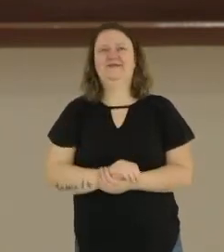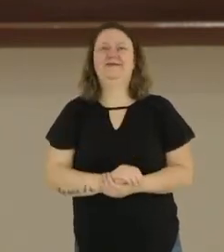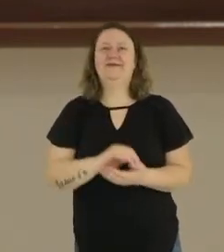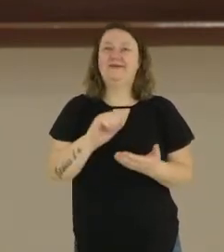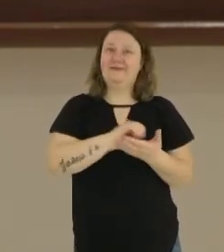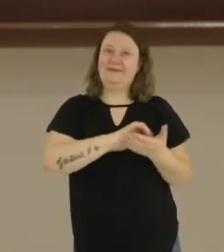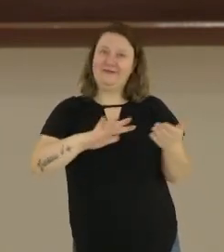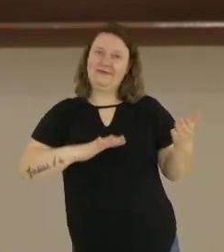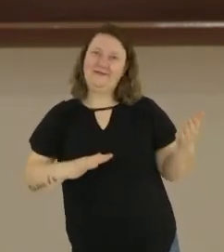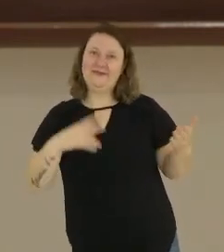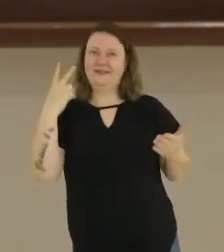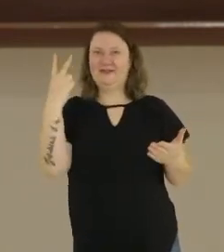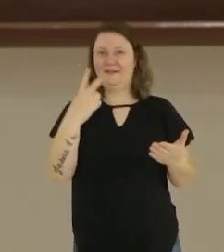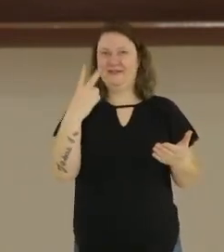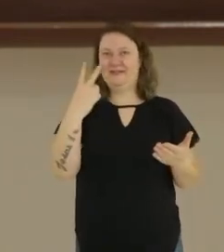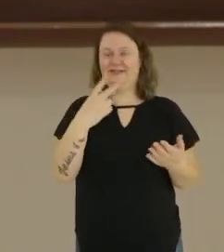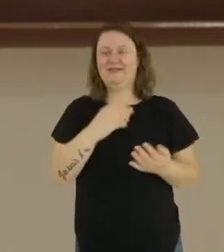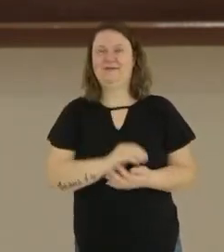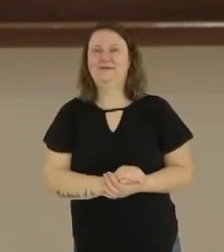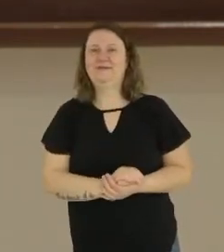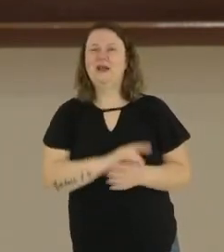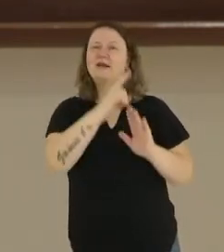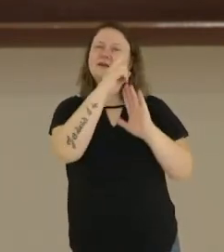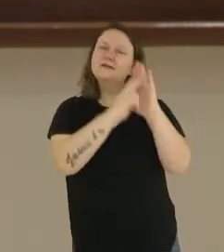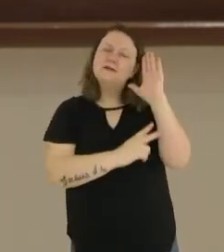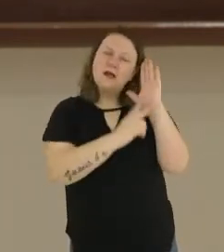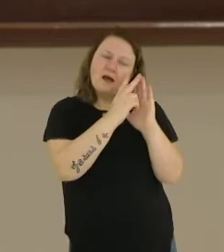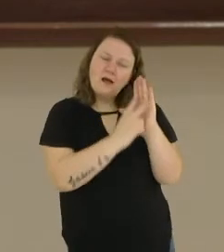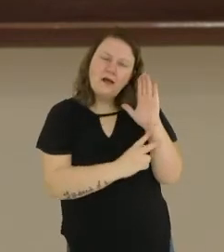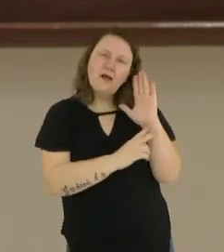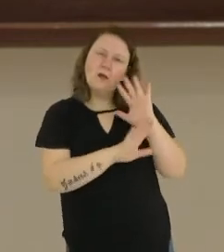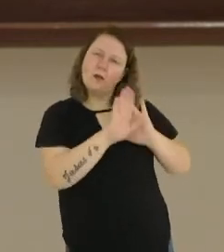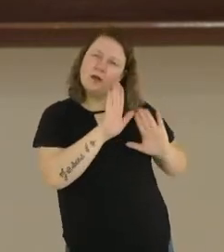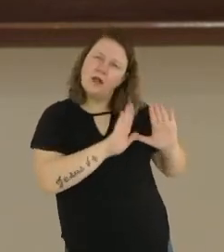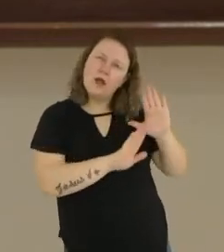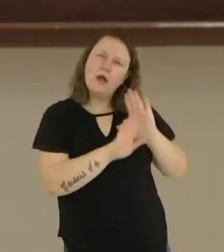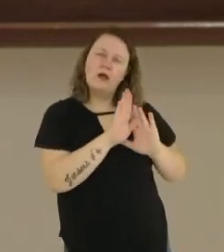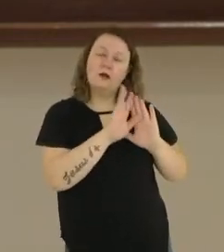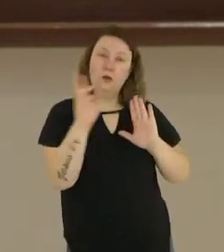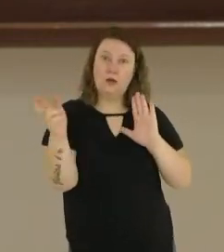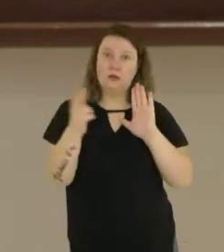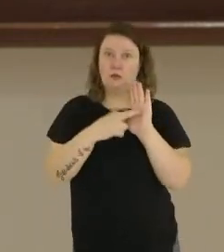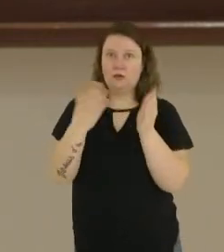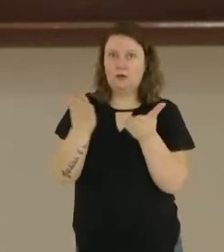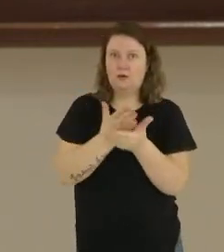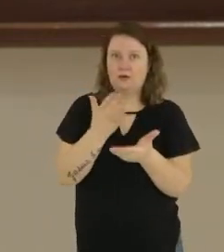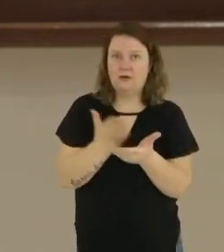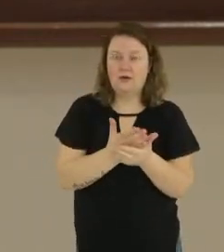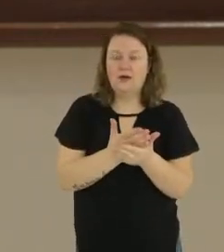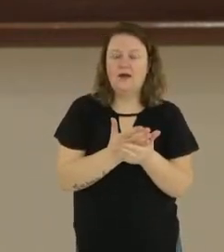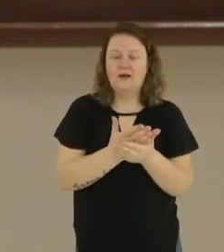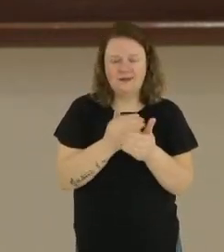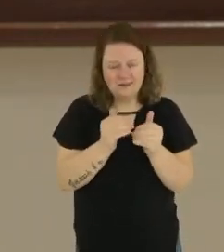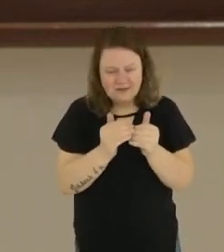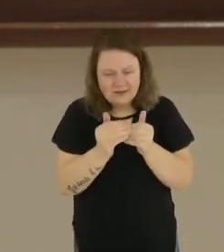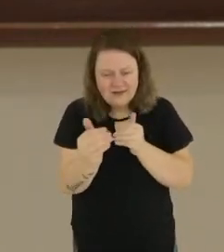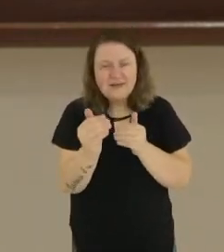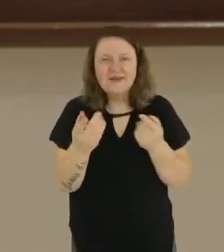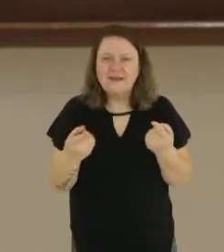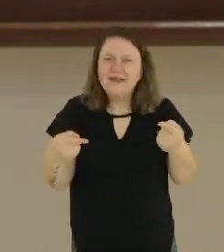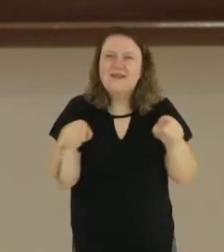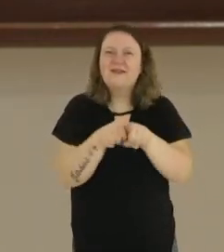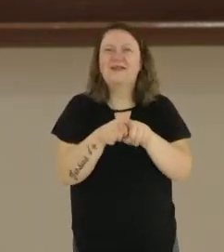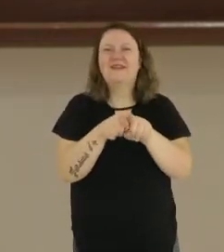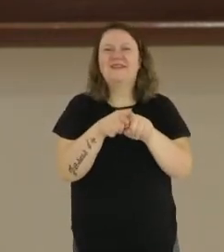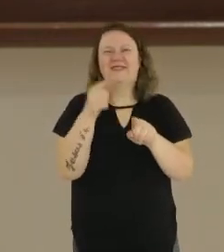Temos a nossa segunda atividade. Leiam com atenção, respondam no caderno e daqui a alguns minutos a gente vai voltar para ver se